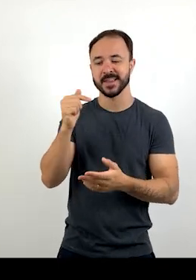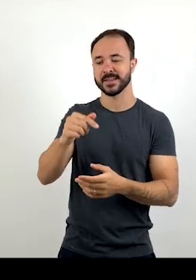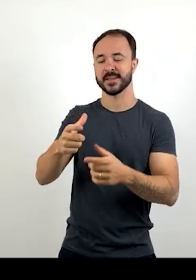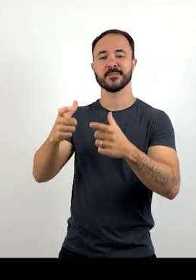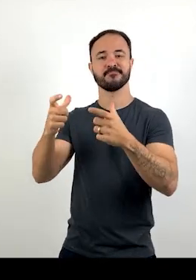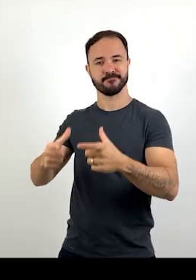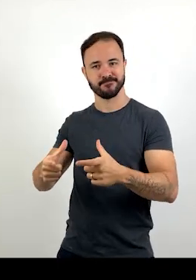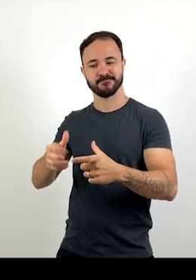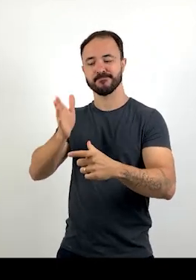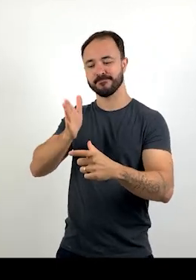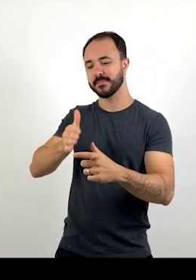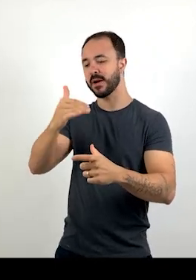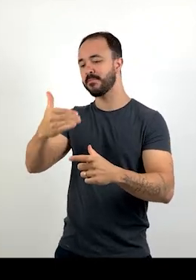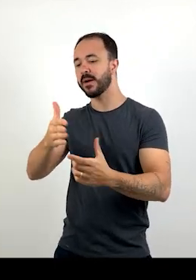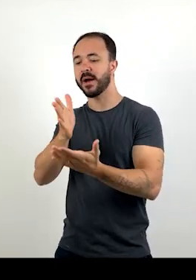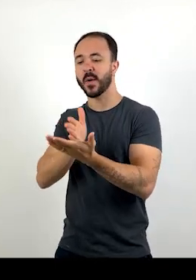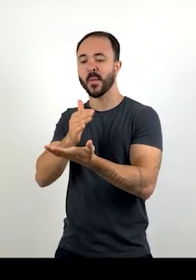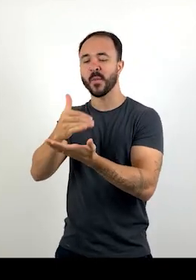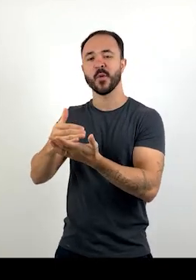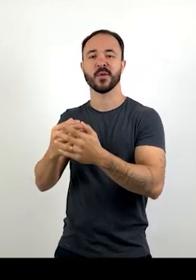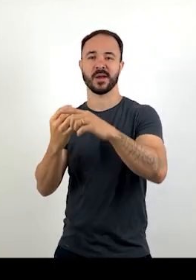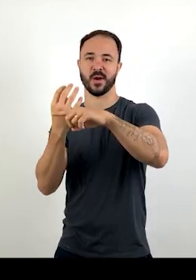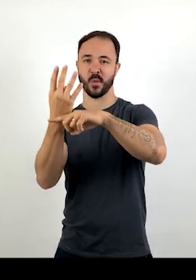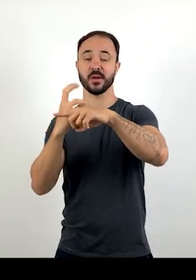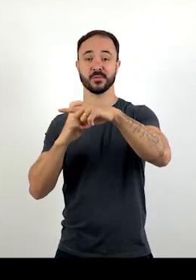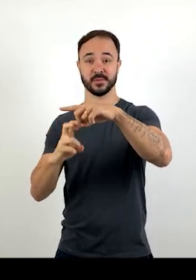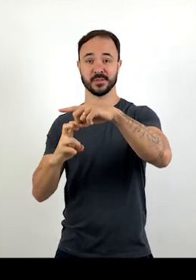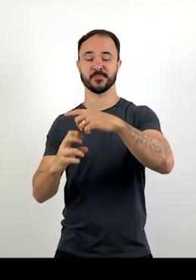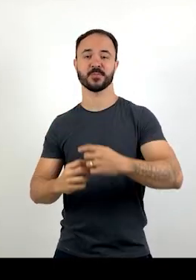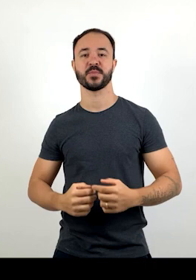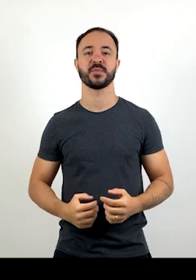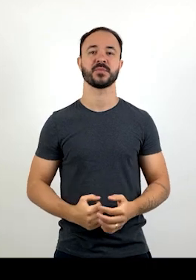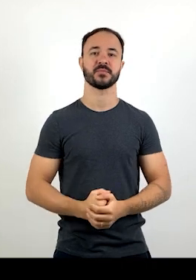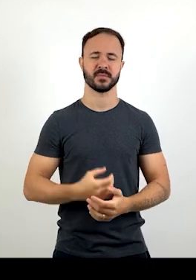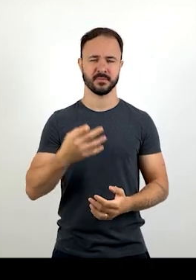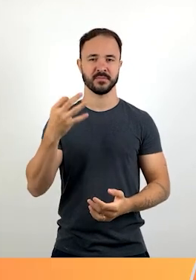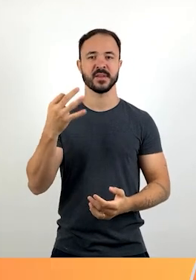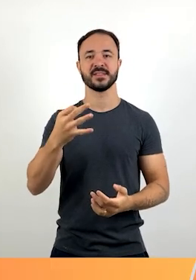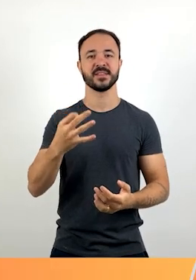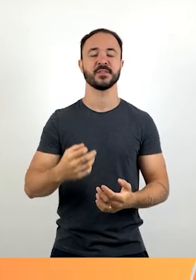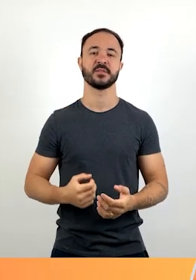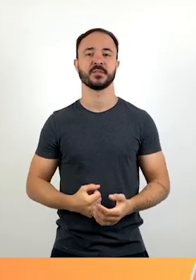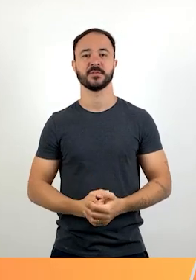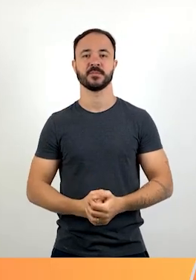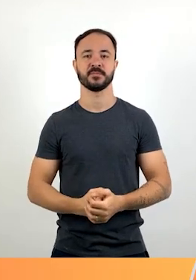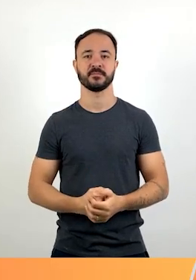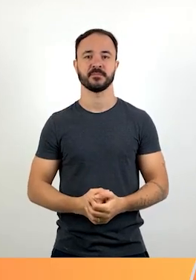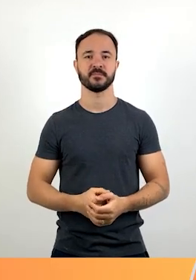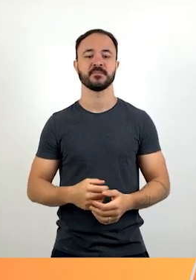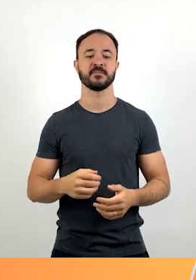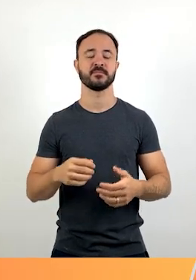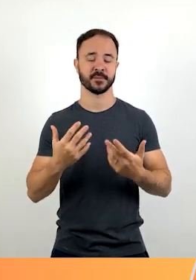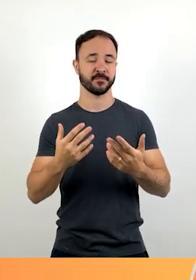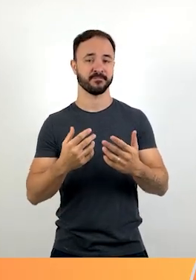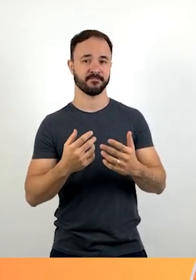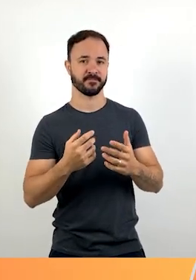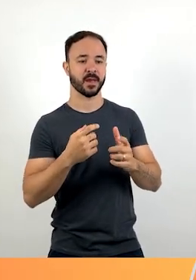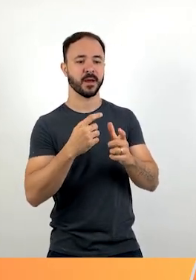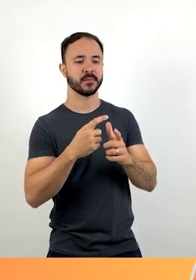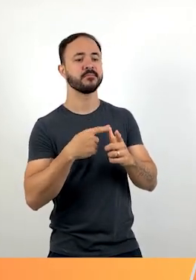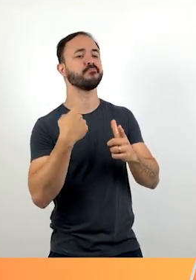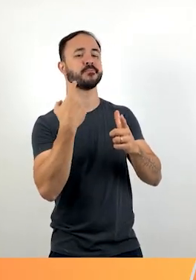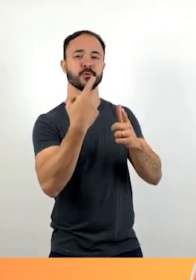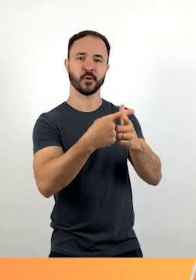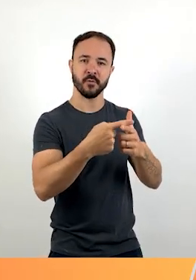a fração que restou do bolo foi 4 sobre 5, certinho? Olha só, na continuação, aqui